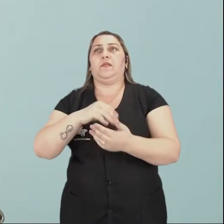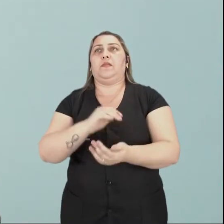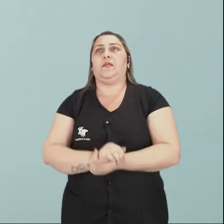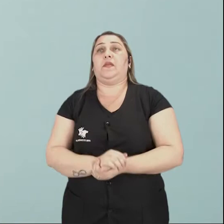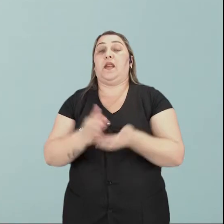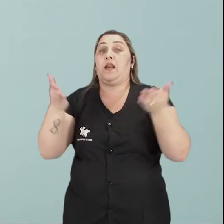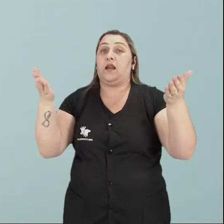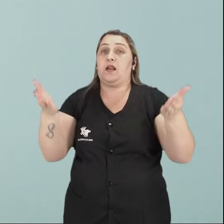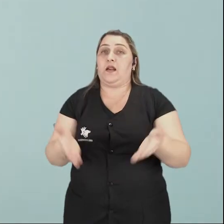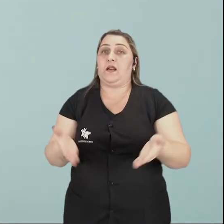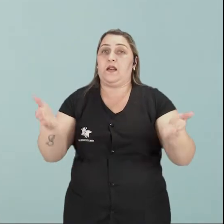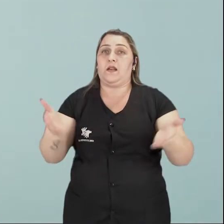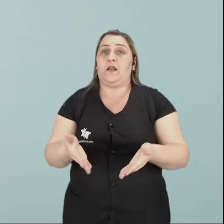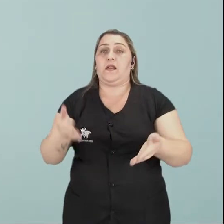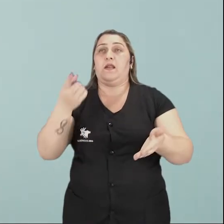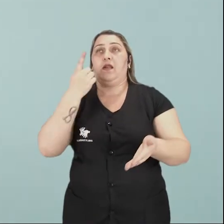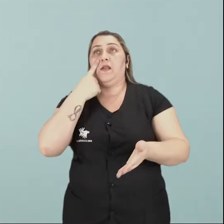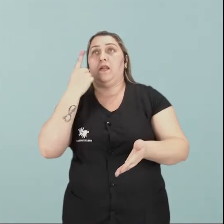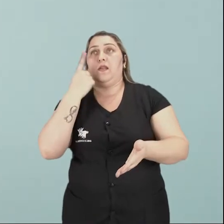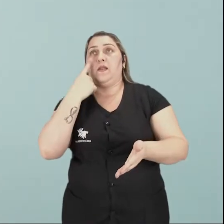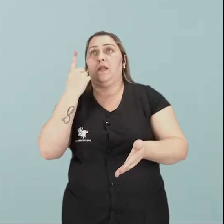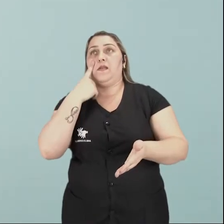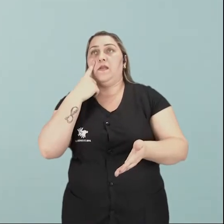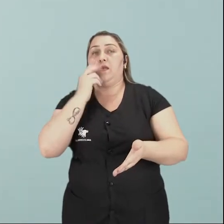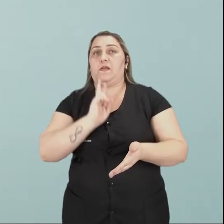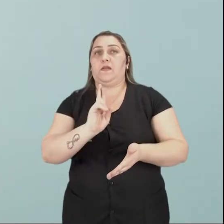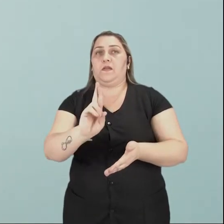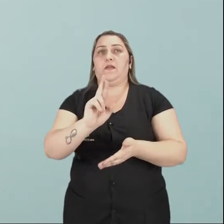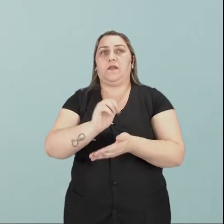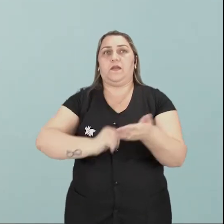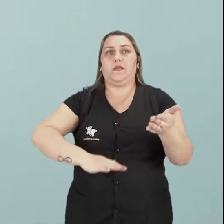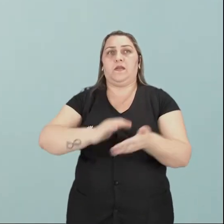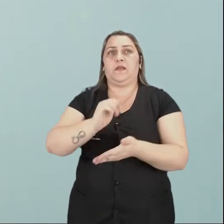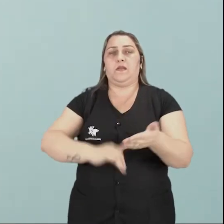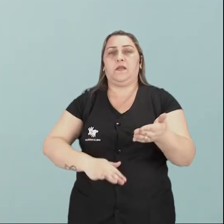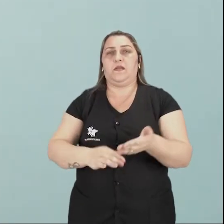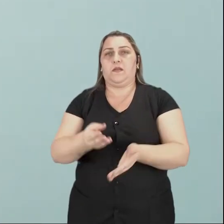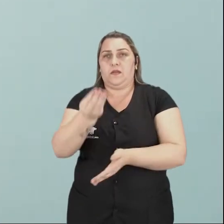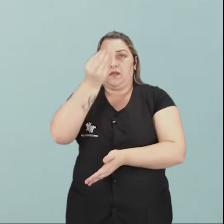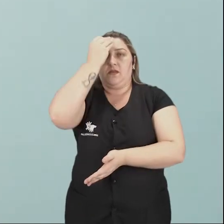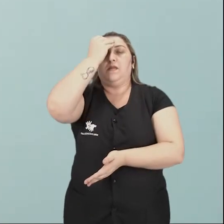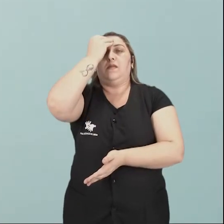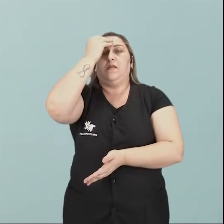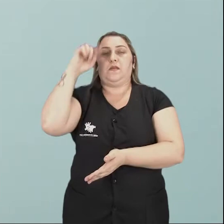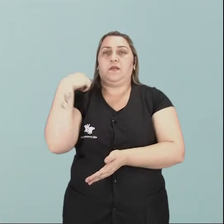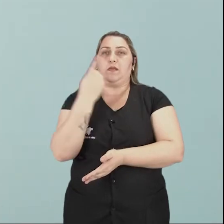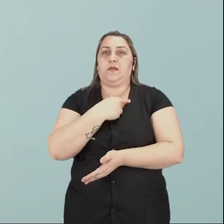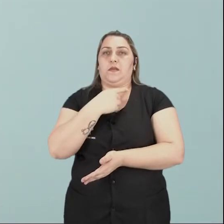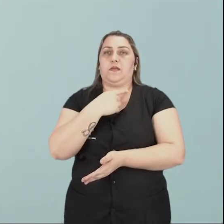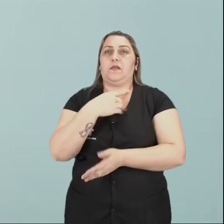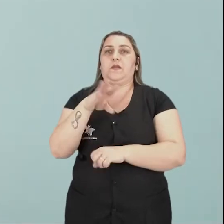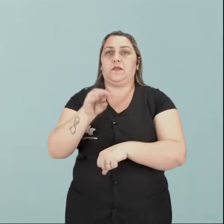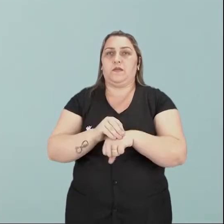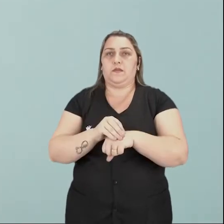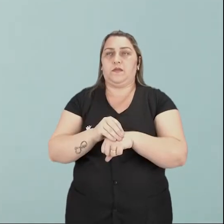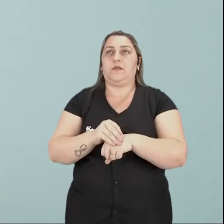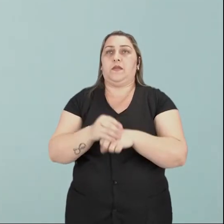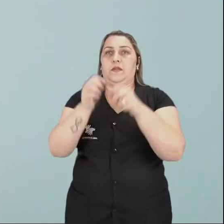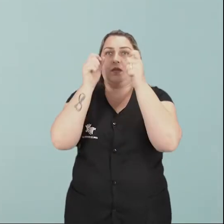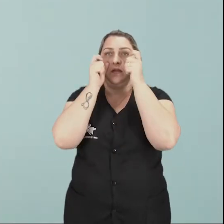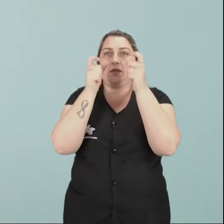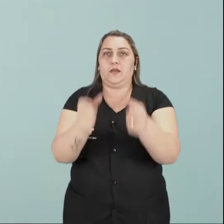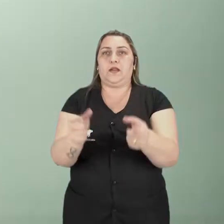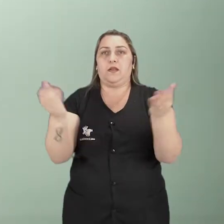E agora, galerinha, acompanha comigo que a gente vai resolver uma atividade que é para fixar melhor o nosso conhecimento, tá bom? Muita